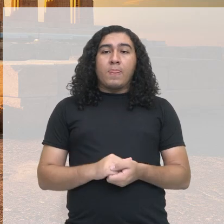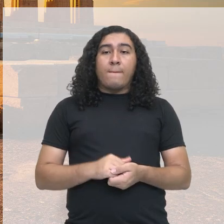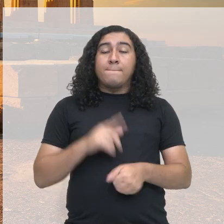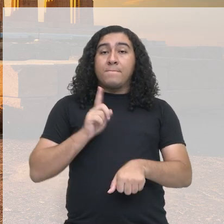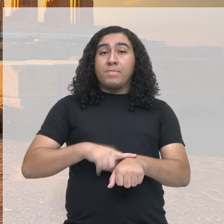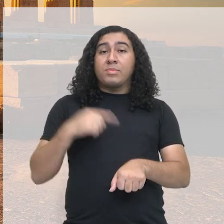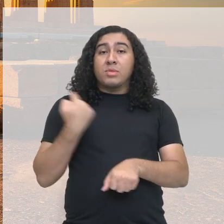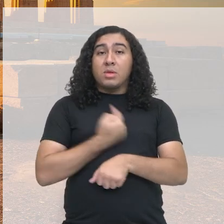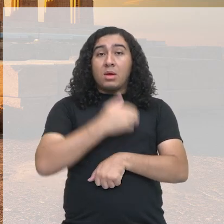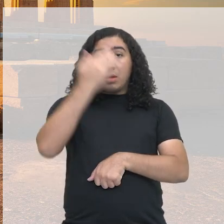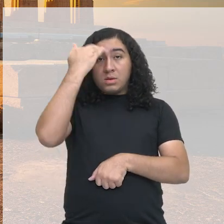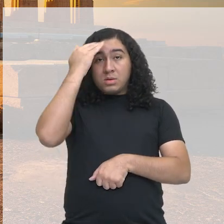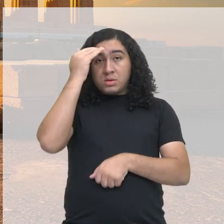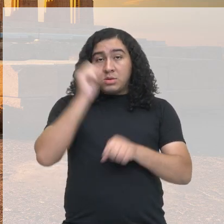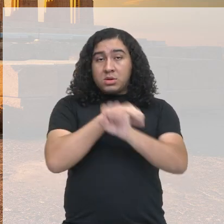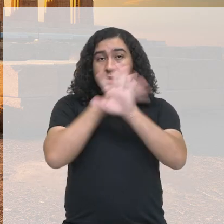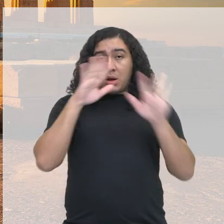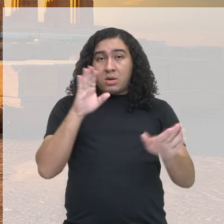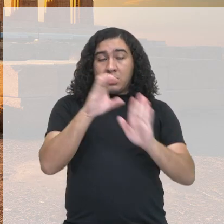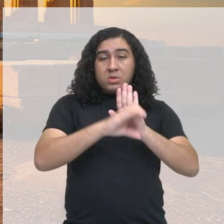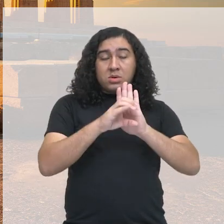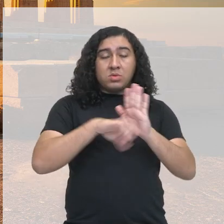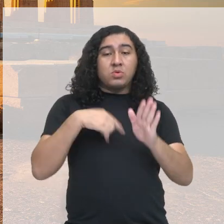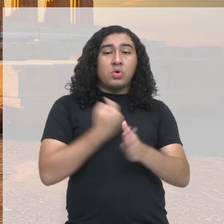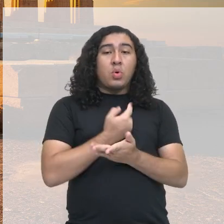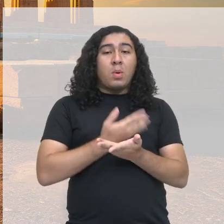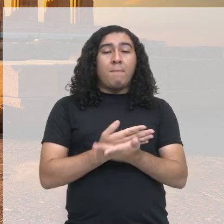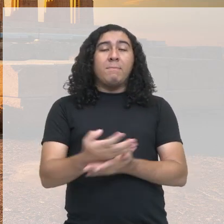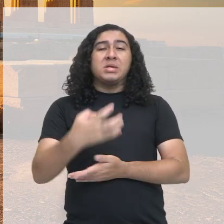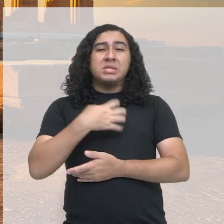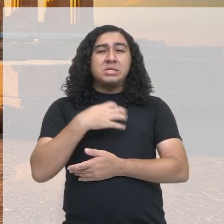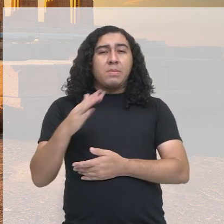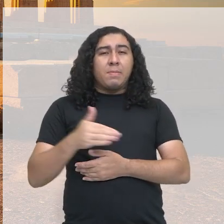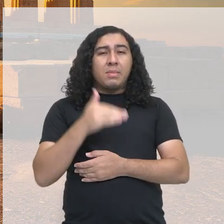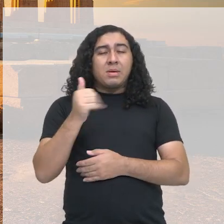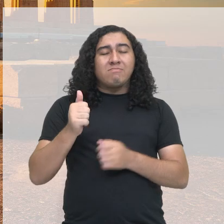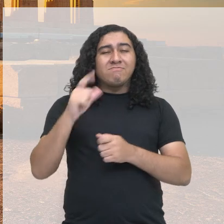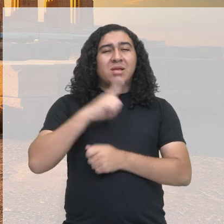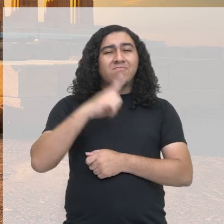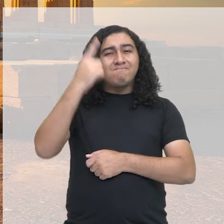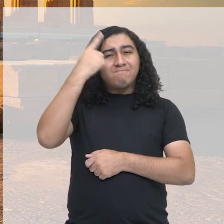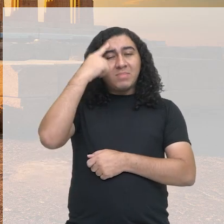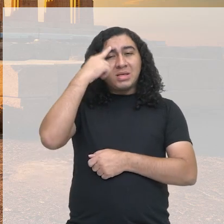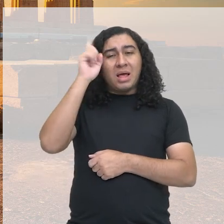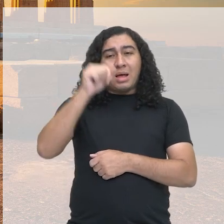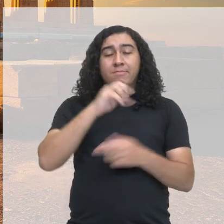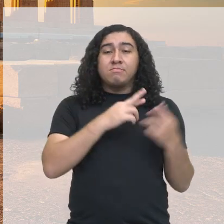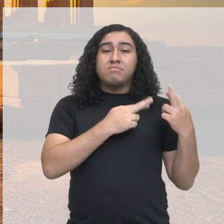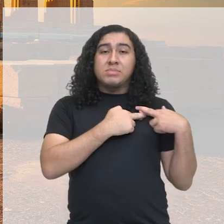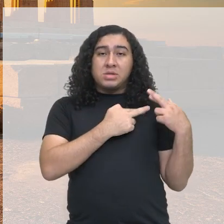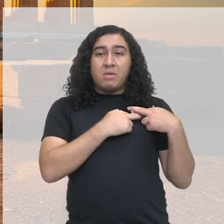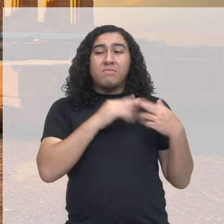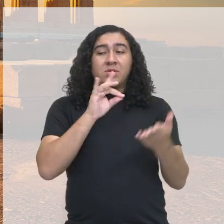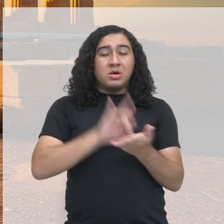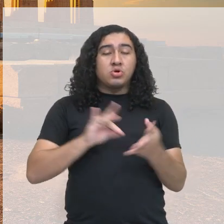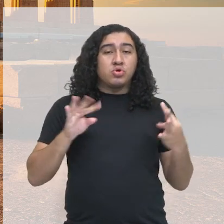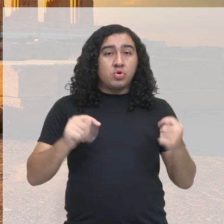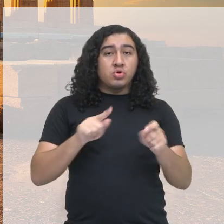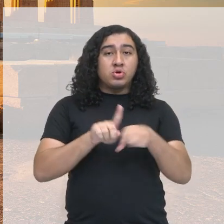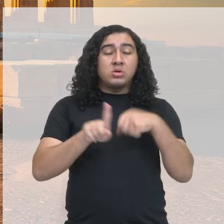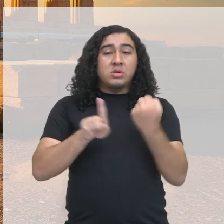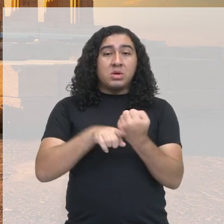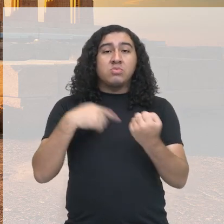gente entende os conceitos, a gente começa a se sentir um pouco mais responsável por tudo aquilo que acontece dentro da sociedade, porque a